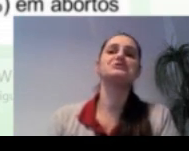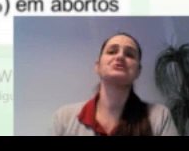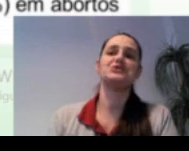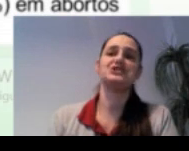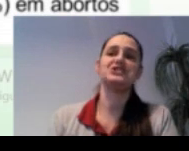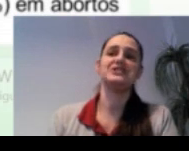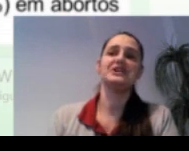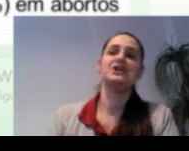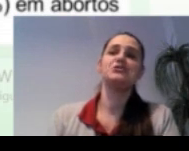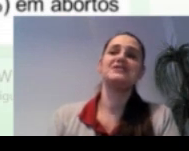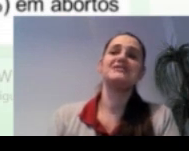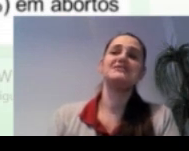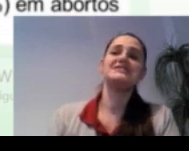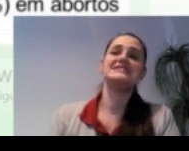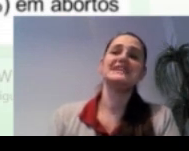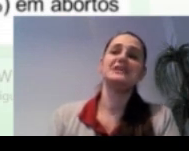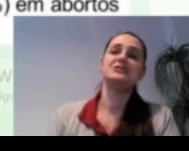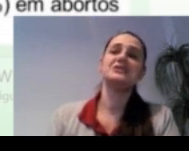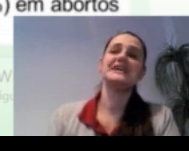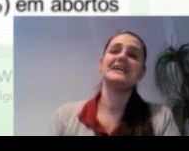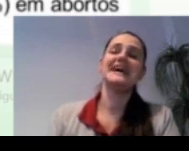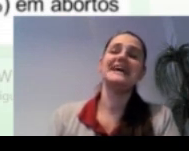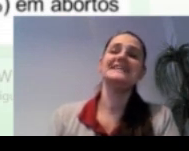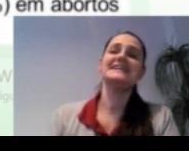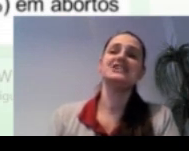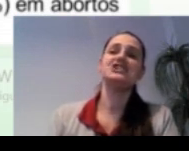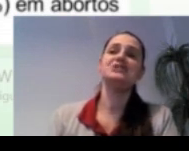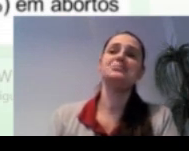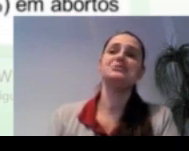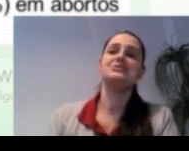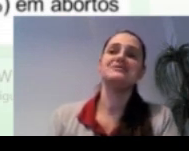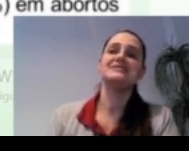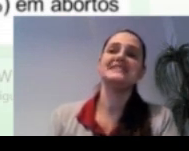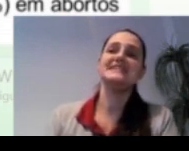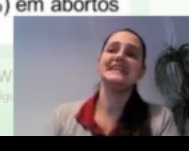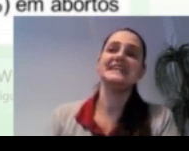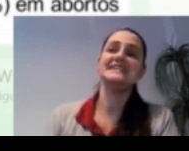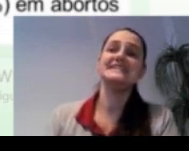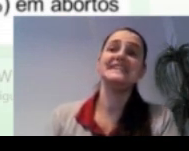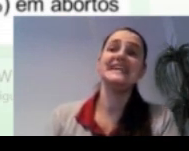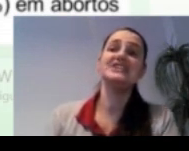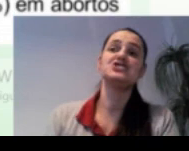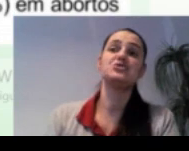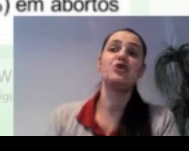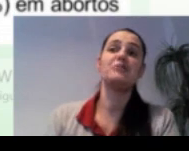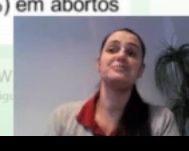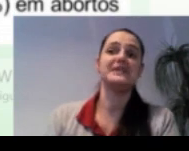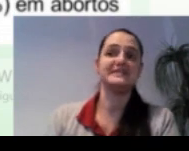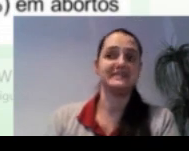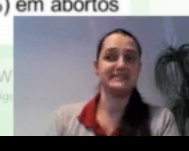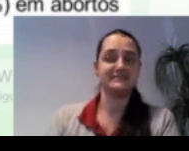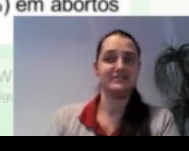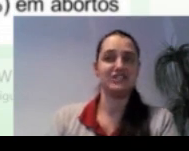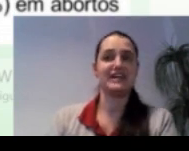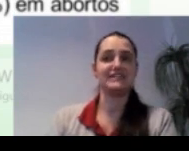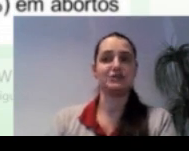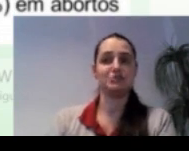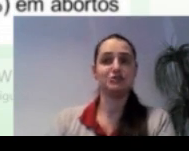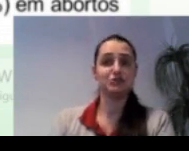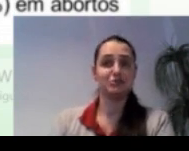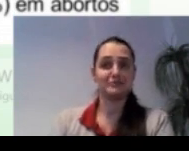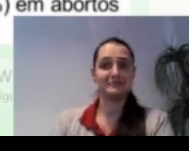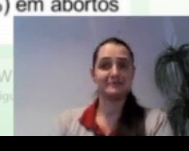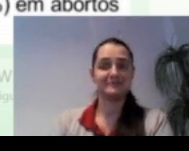outro espermatozoide. O que vai fazer que cada tipo você tenha 3 cópias de